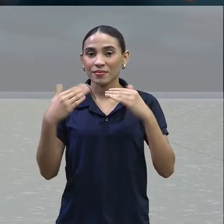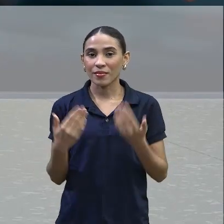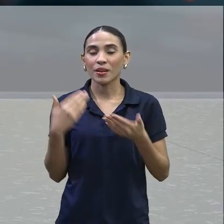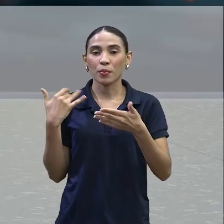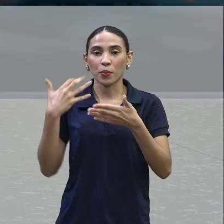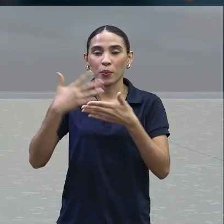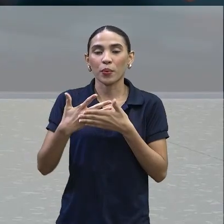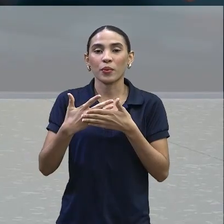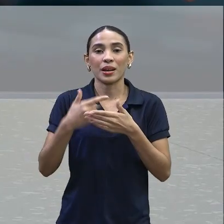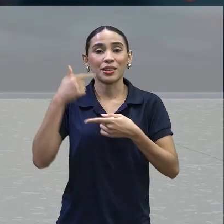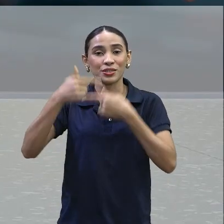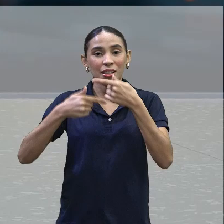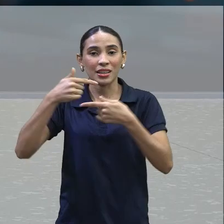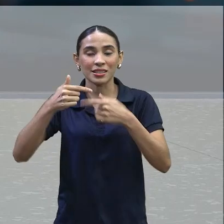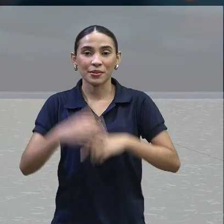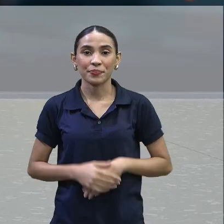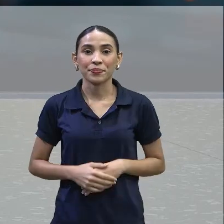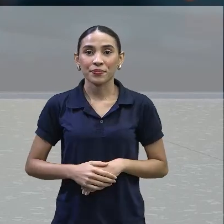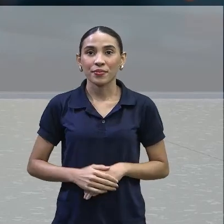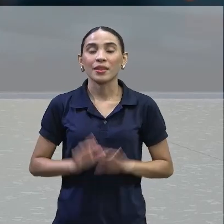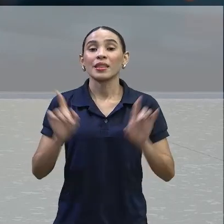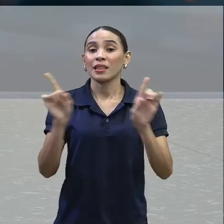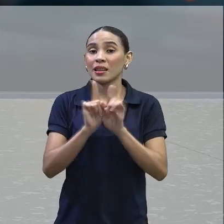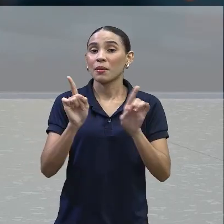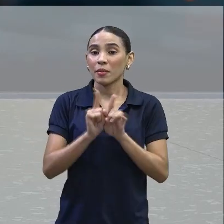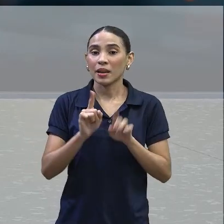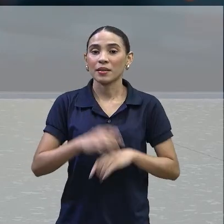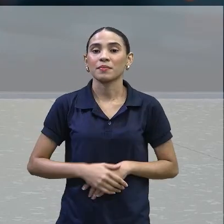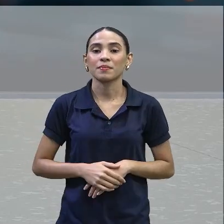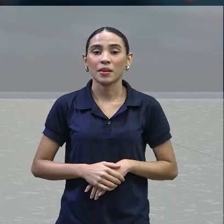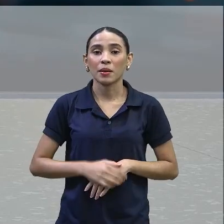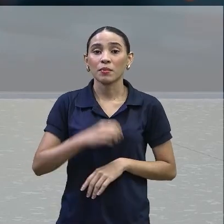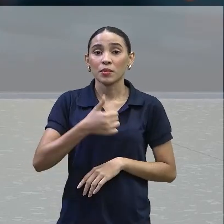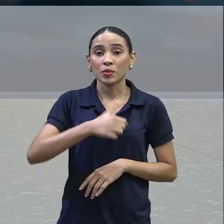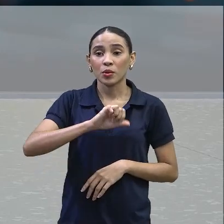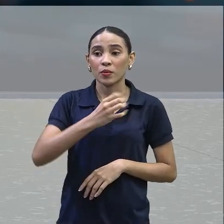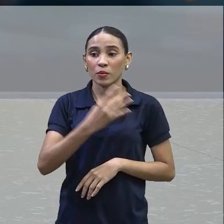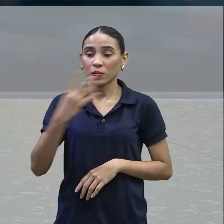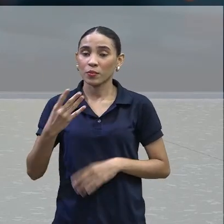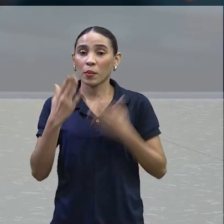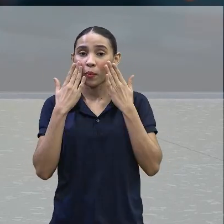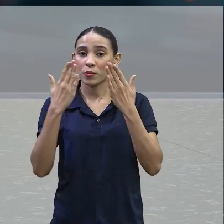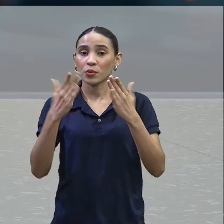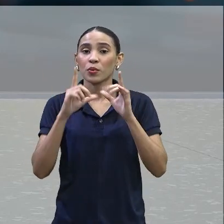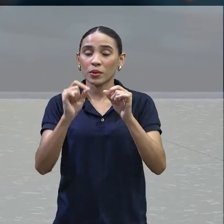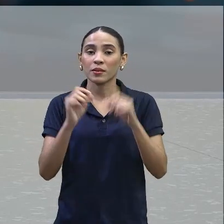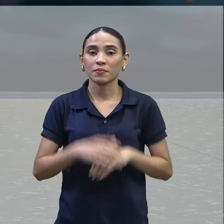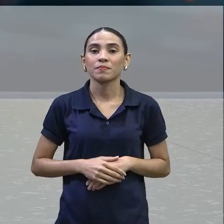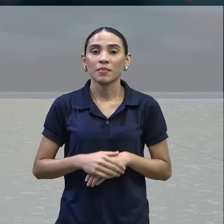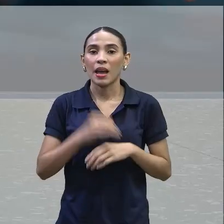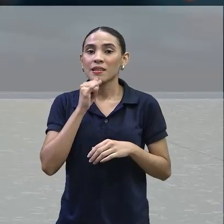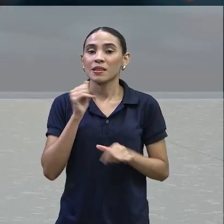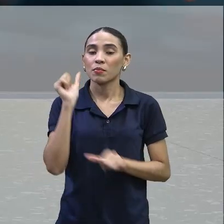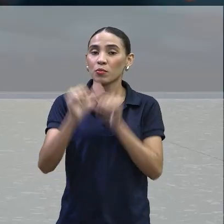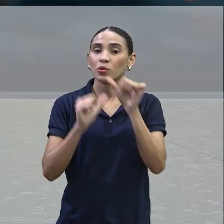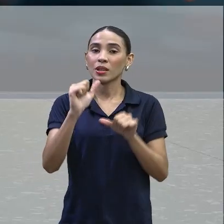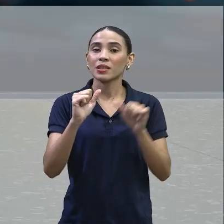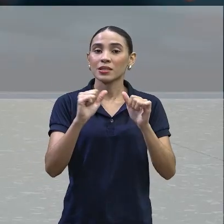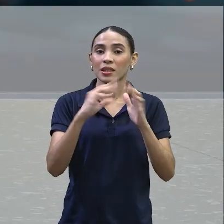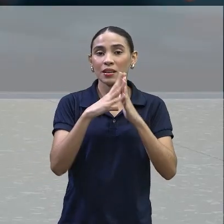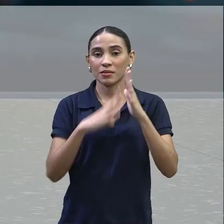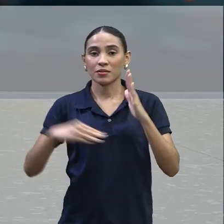das gerações. Avery, lá também, em 1944, ele mostrou que a transferência de informação